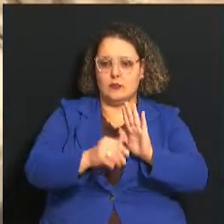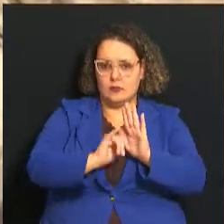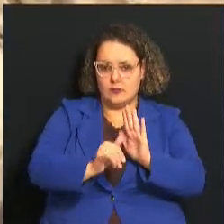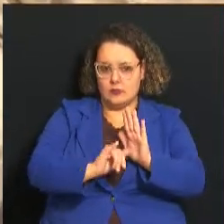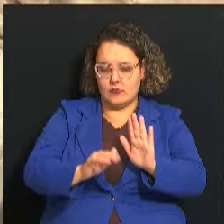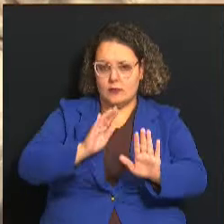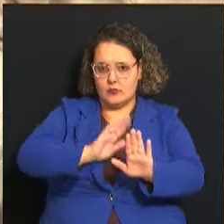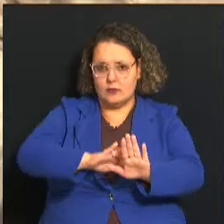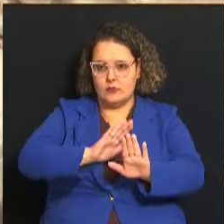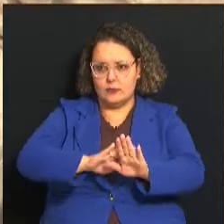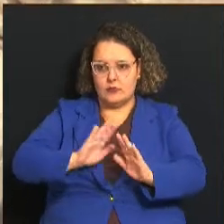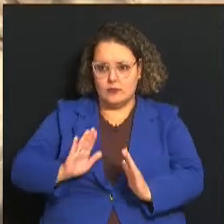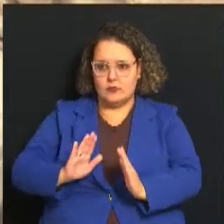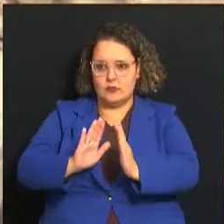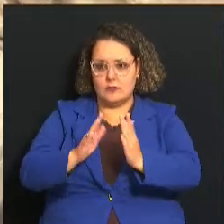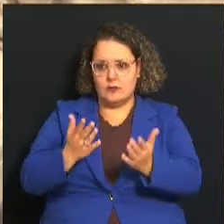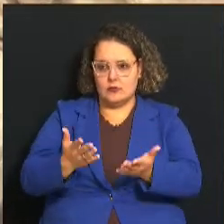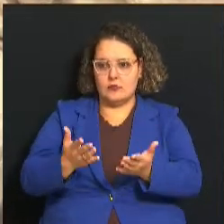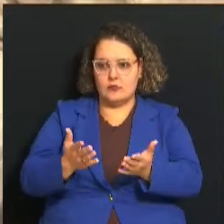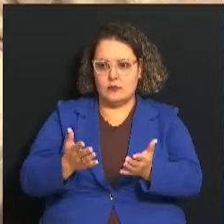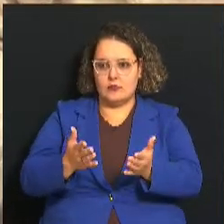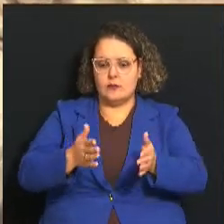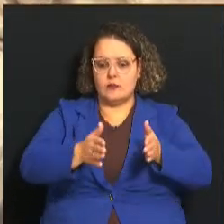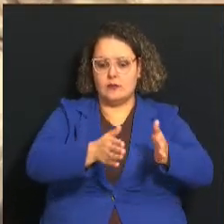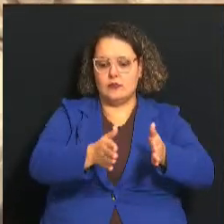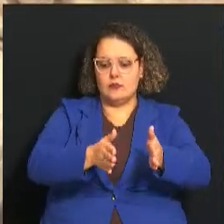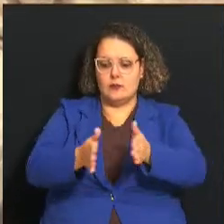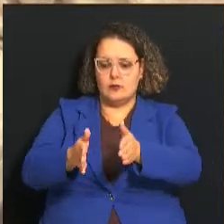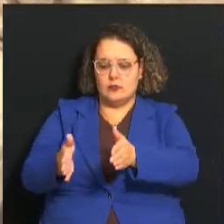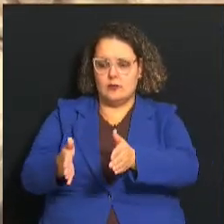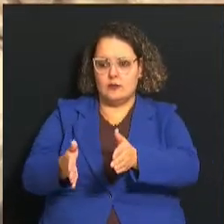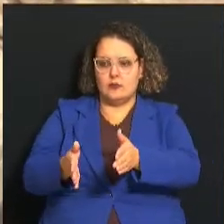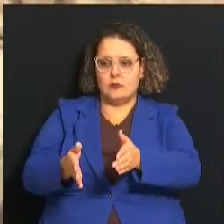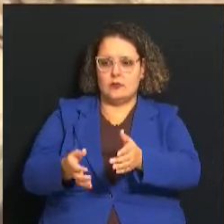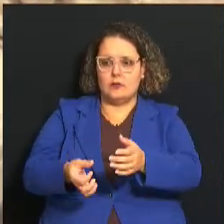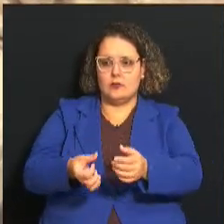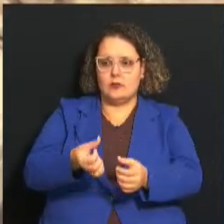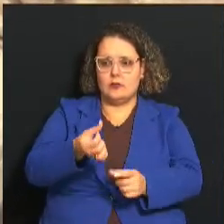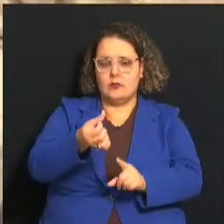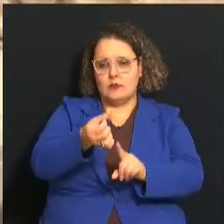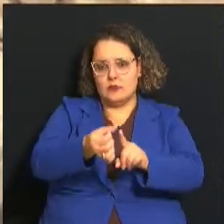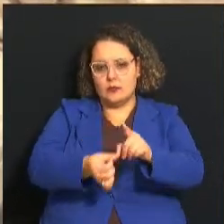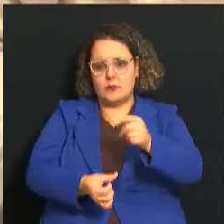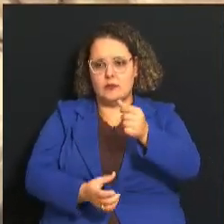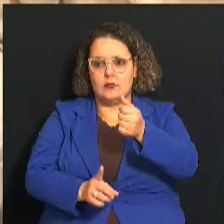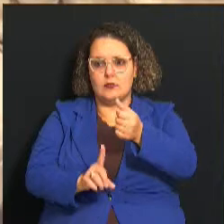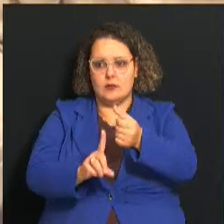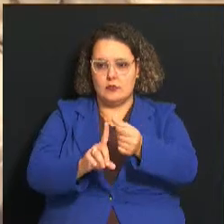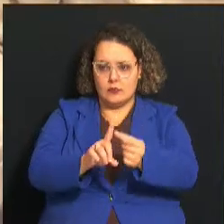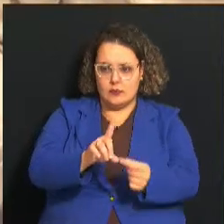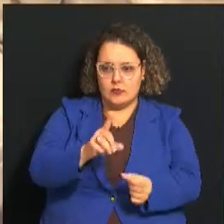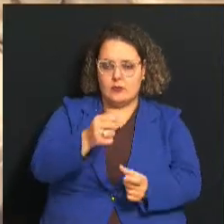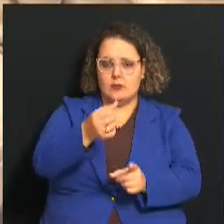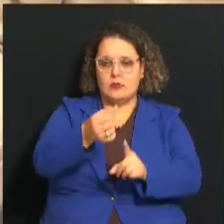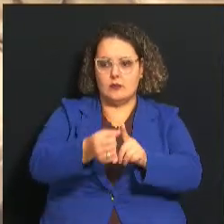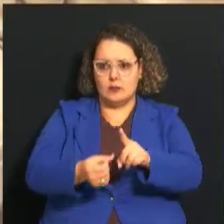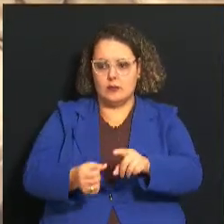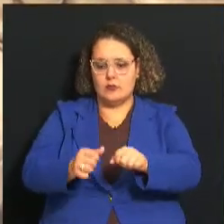da frente, com periodicidade mínima semestral. 4. Convocar as reuniões